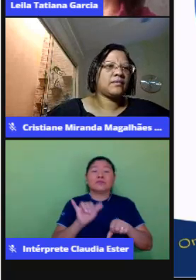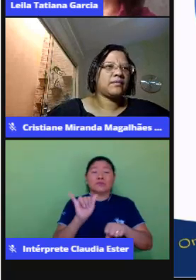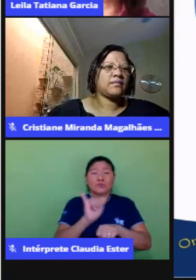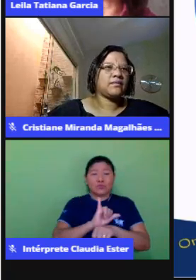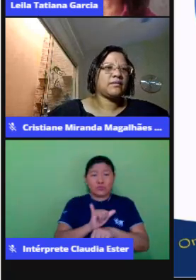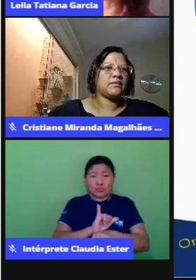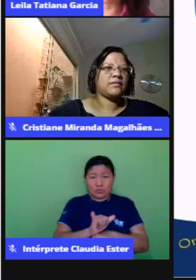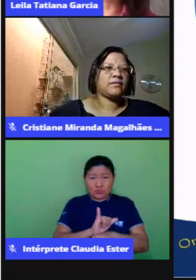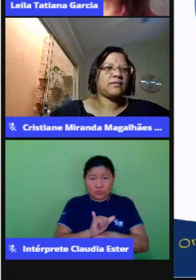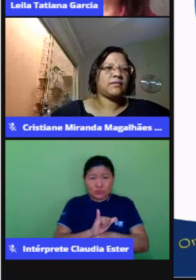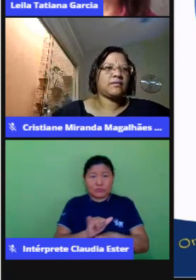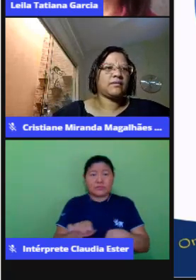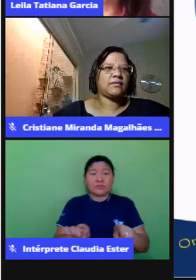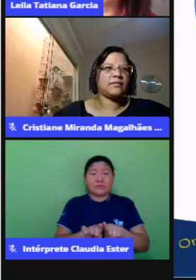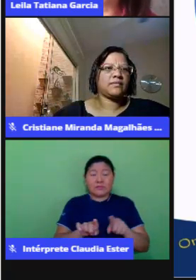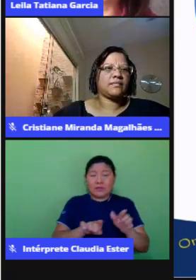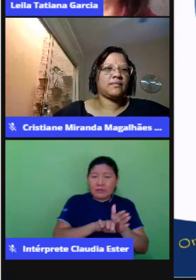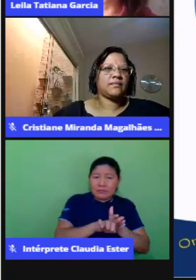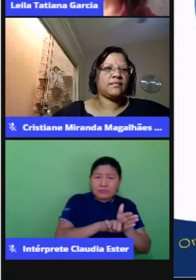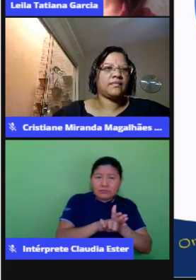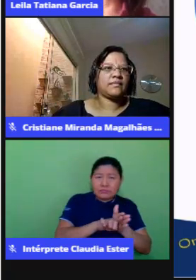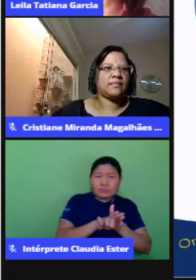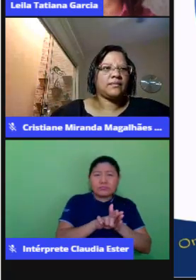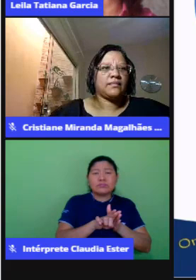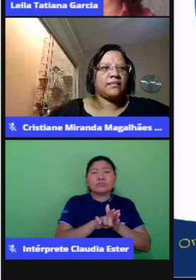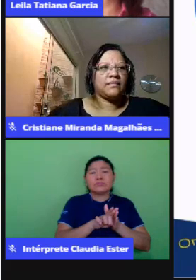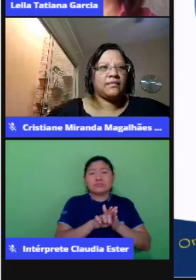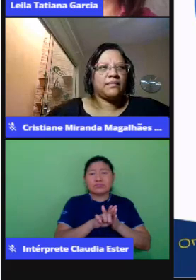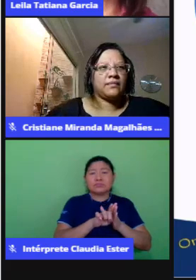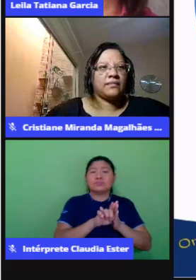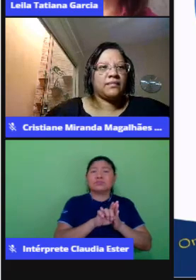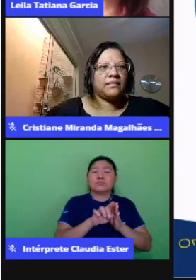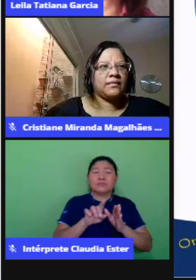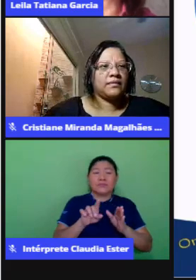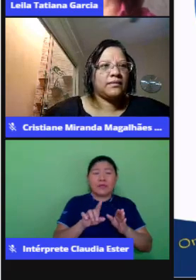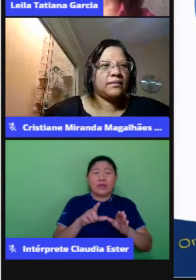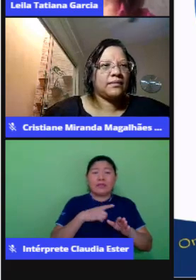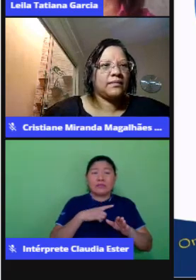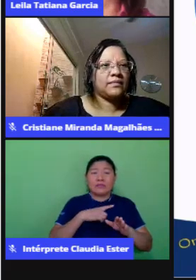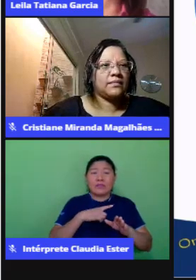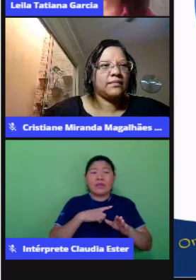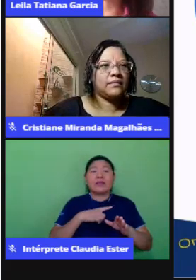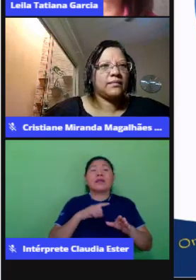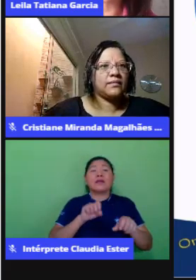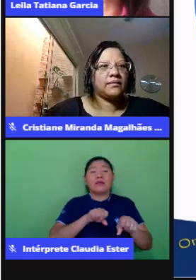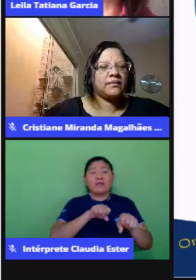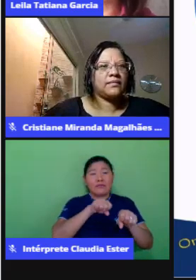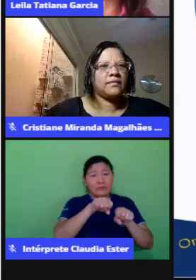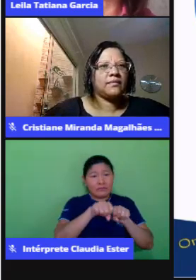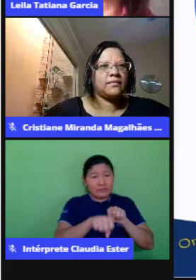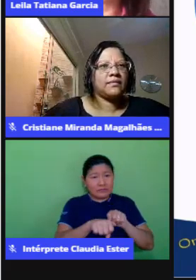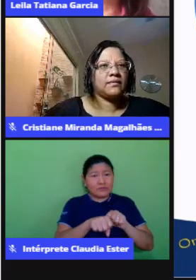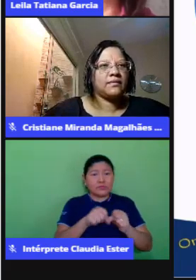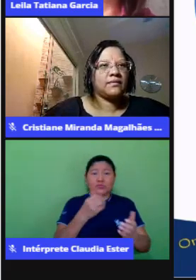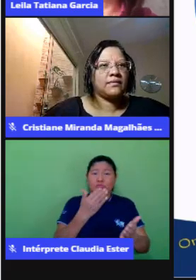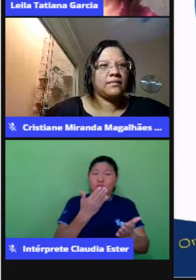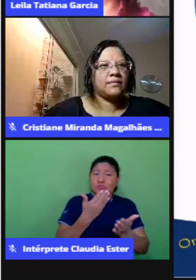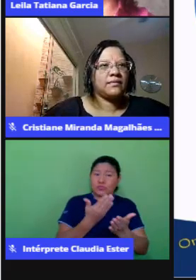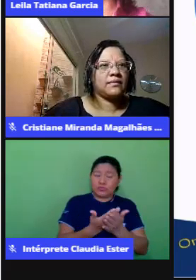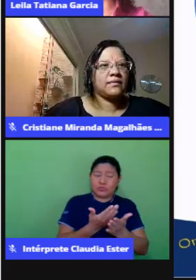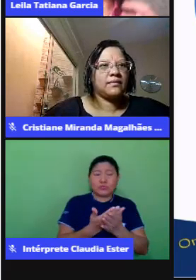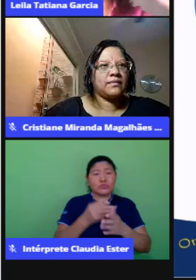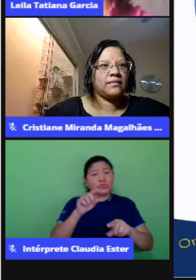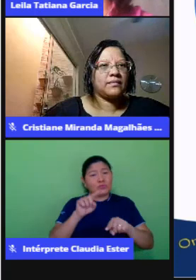Que é bit.ly/canal Ciências, onde nós colocamos as nossas formações, diversos materiais e